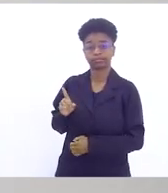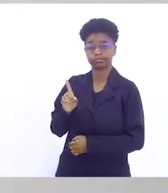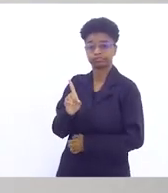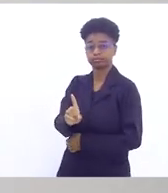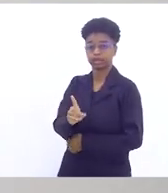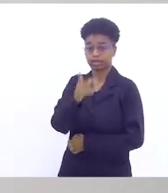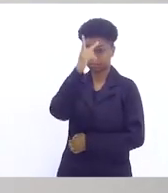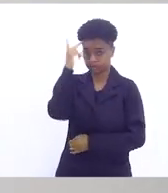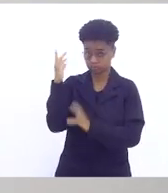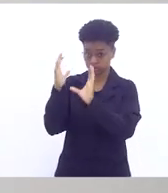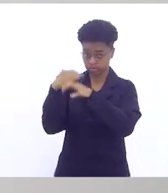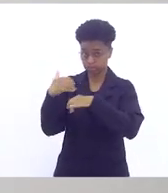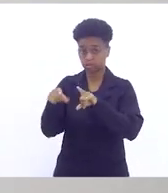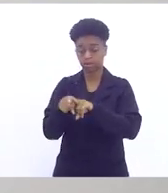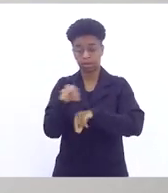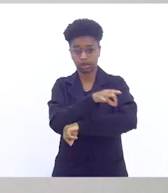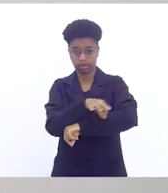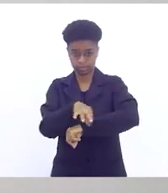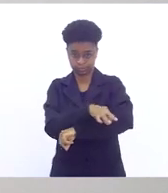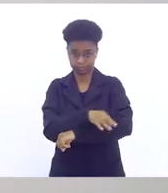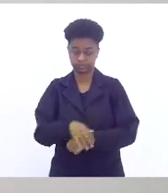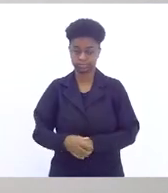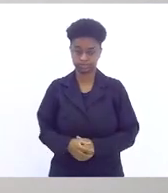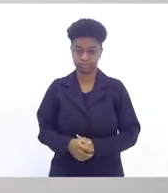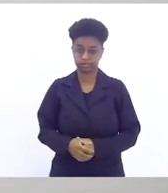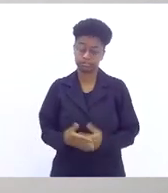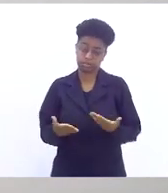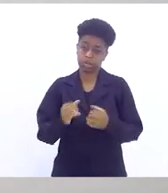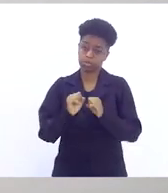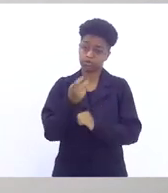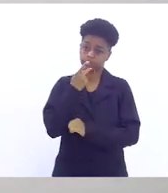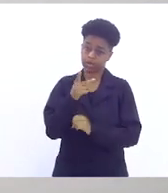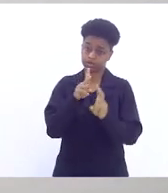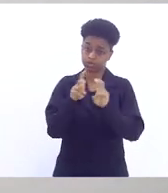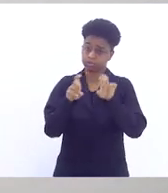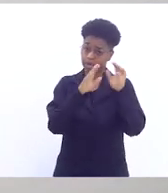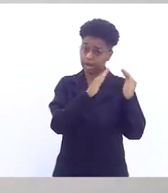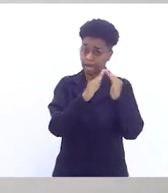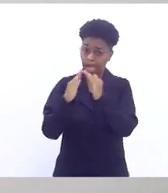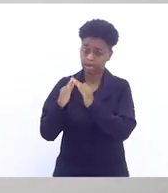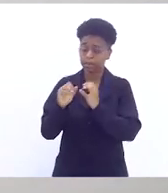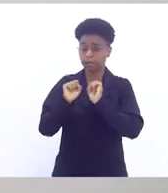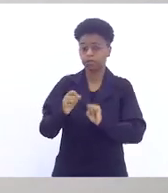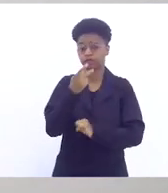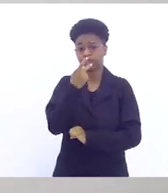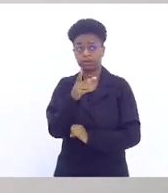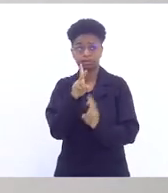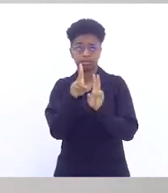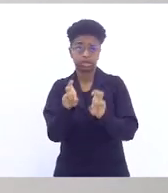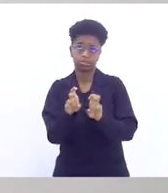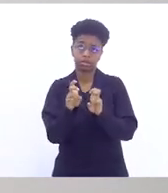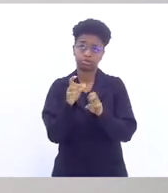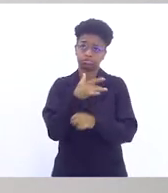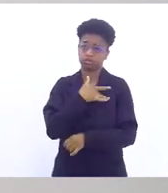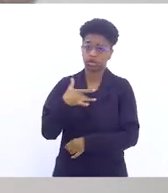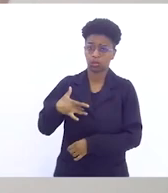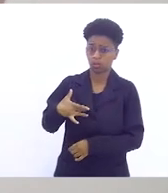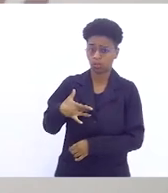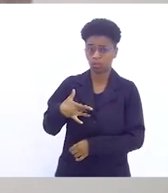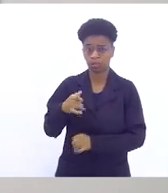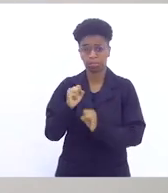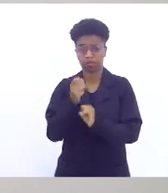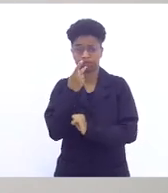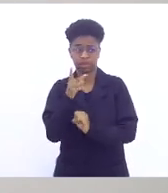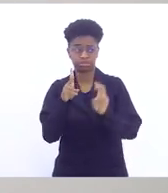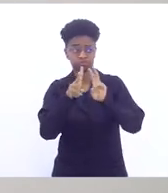engenharia do engenheiro do arquiteto né Você pode falar na habitação Você pode falar na saúde Você pode falar na